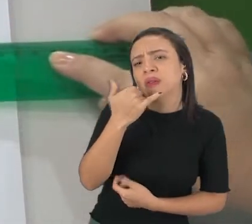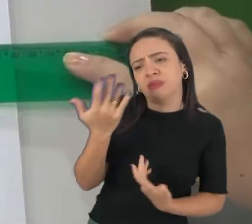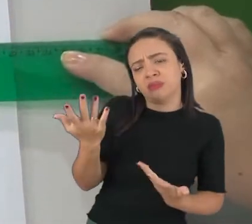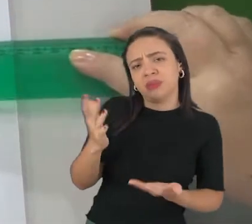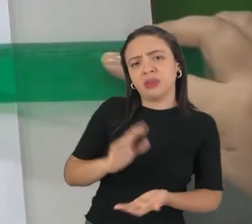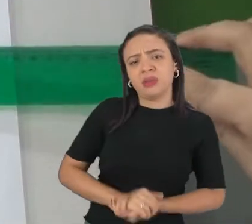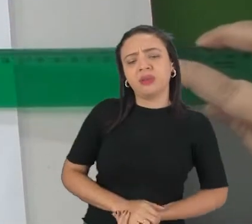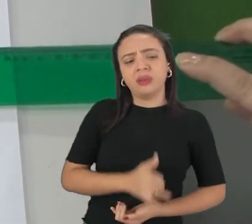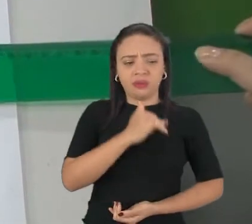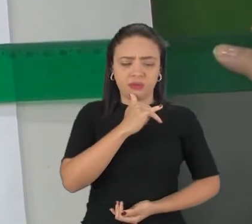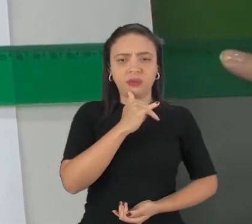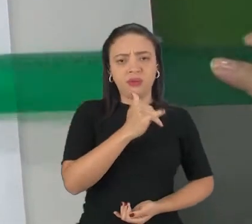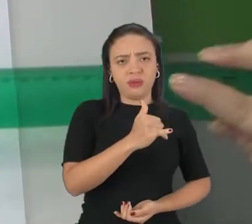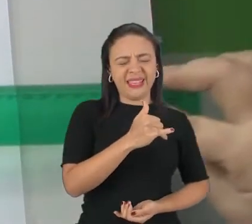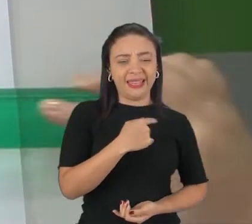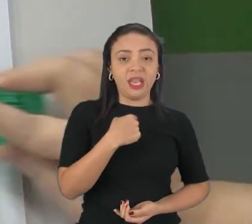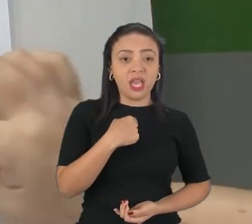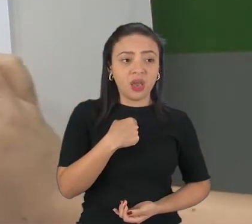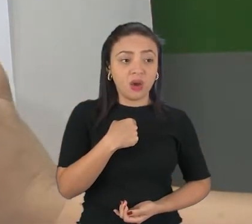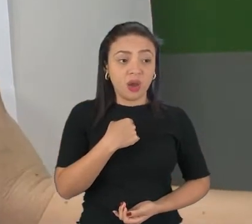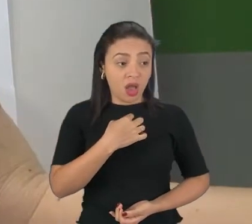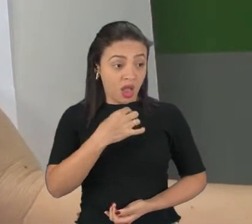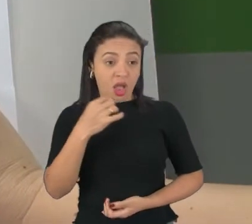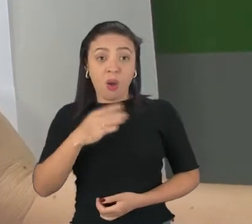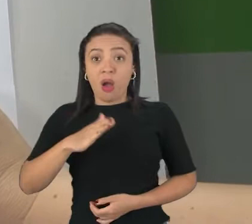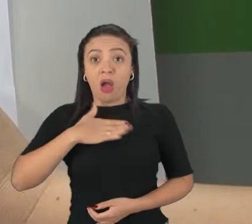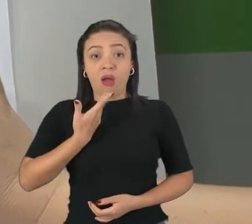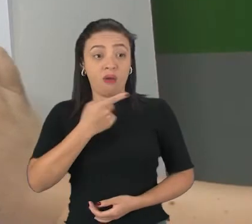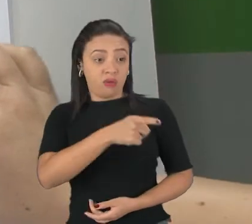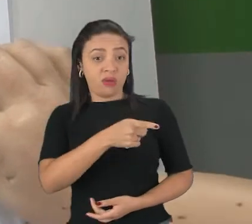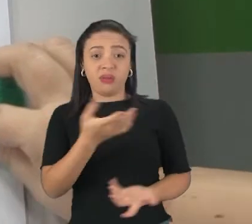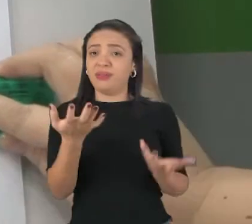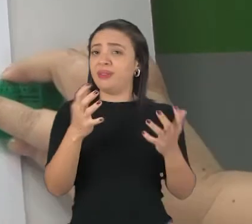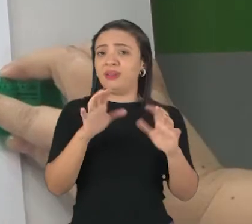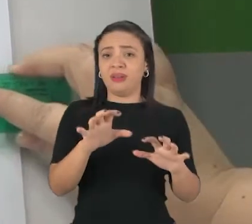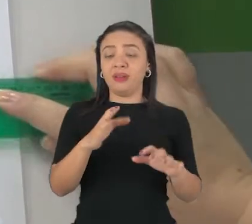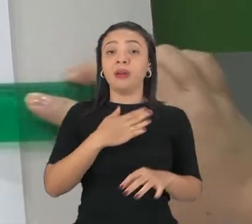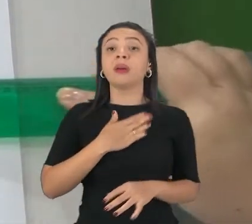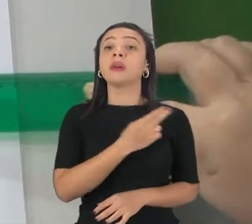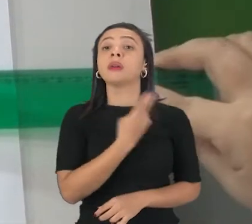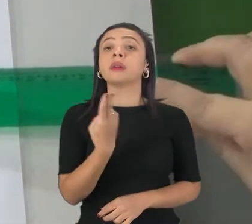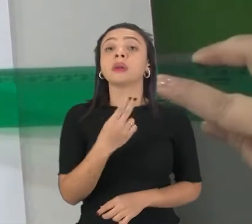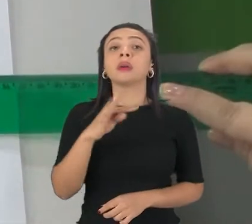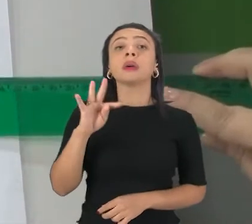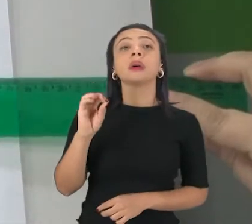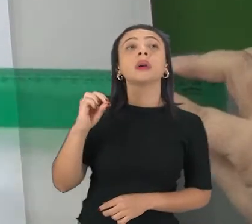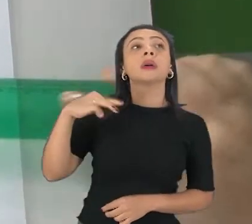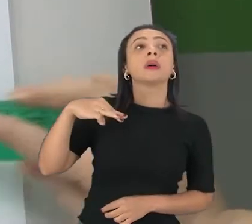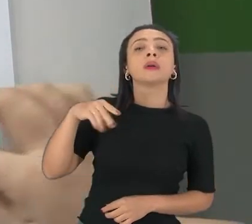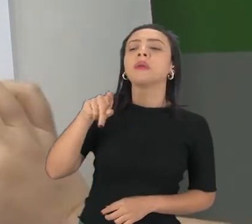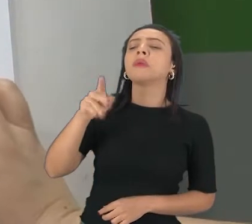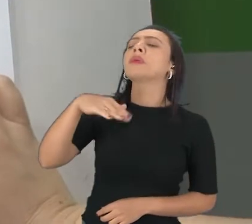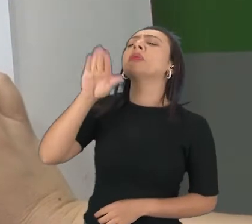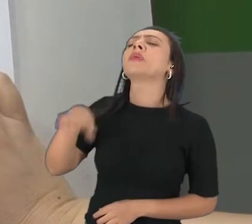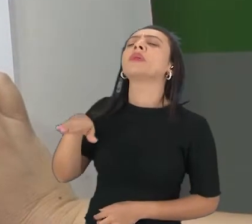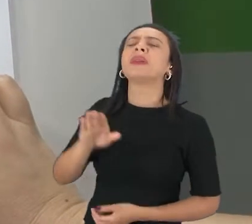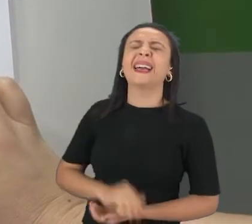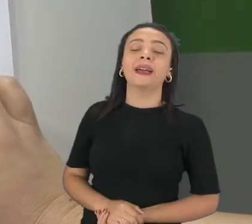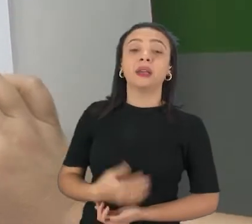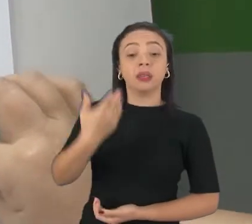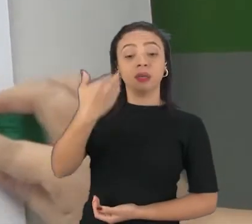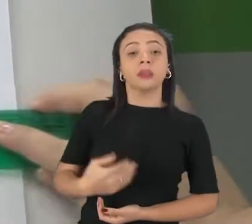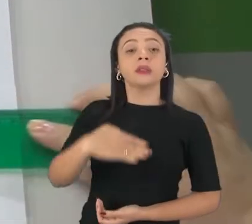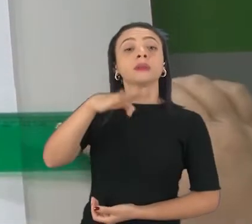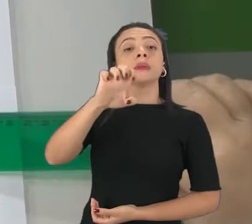Desculpe-me, ele disse. Eu não quis assustá-lo. Meu nome é Tom. Quem é você? Eu